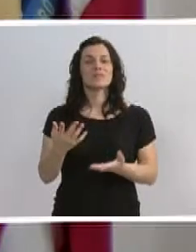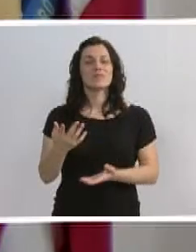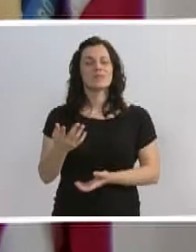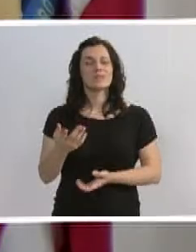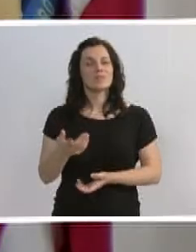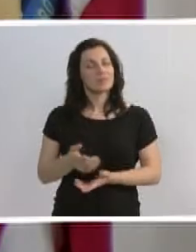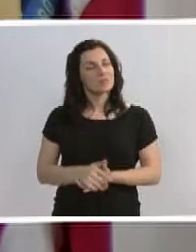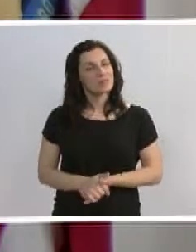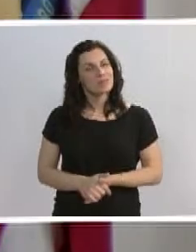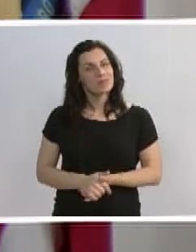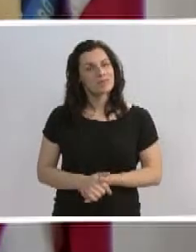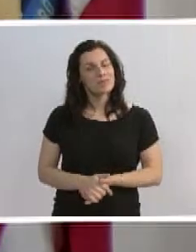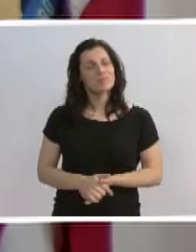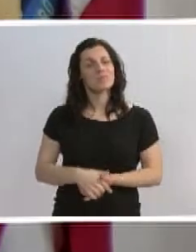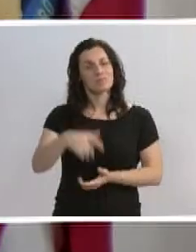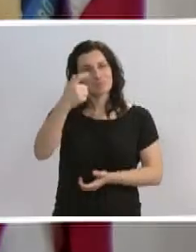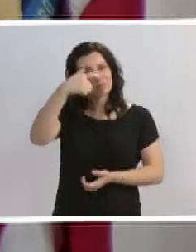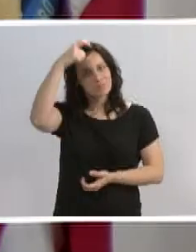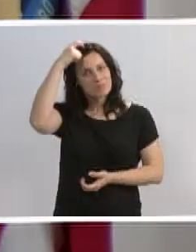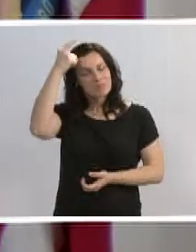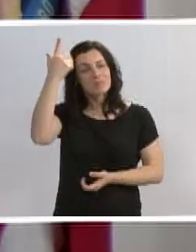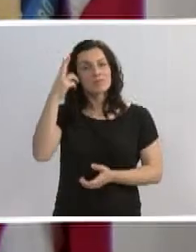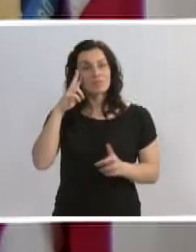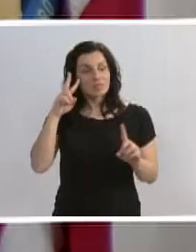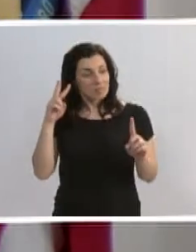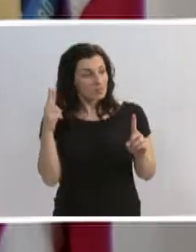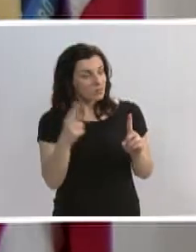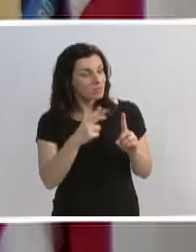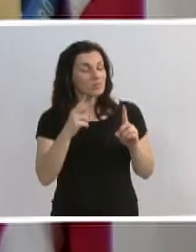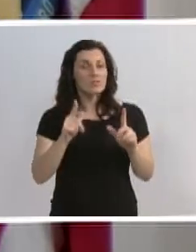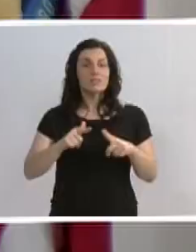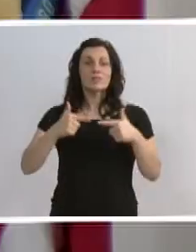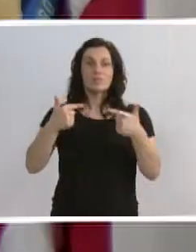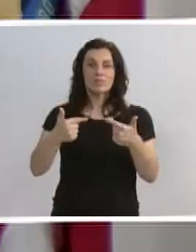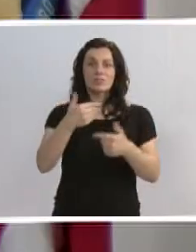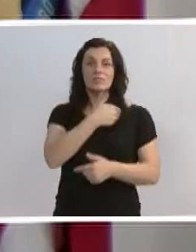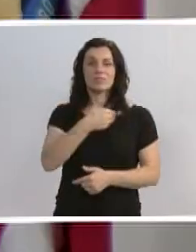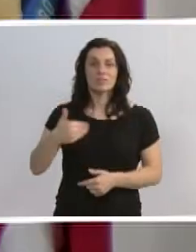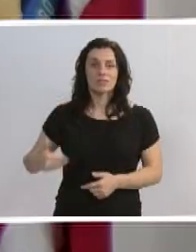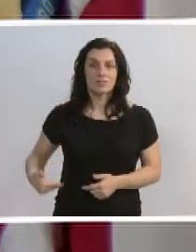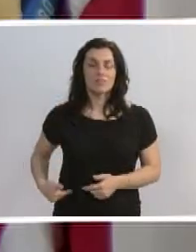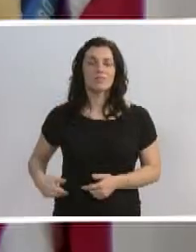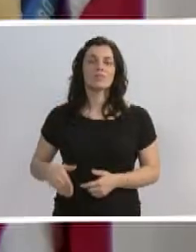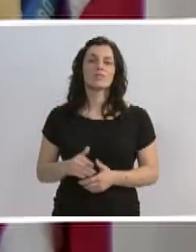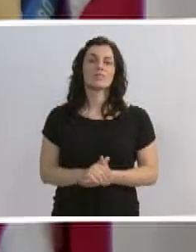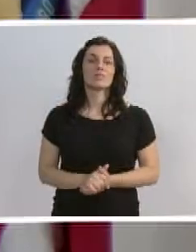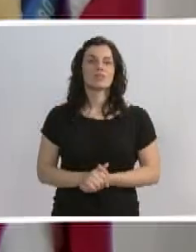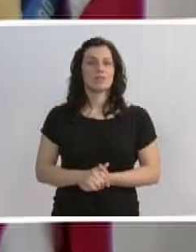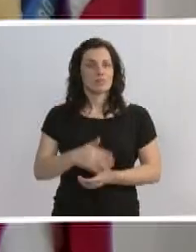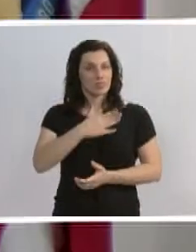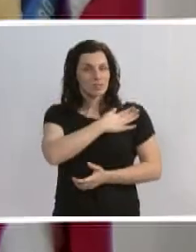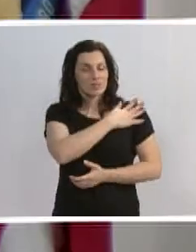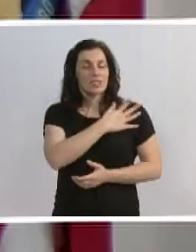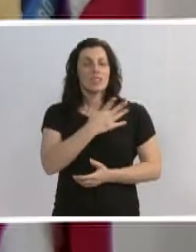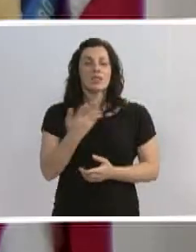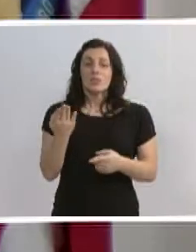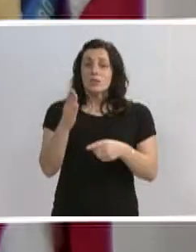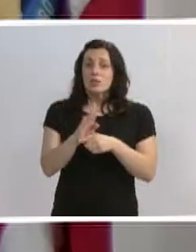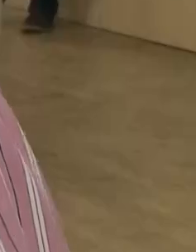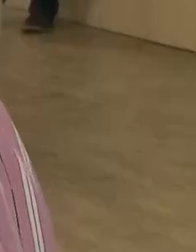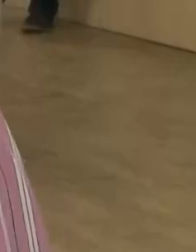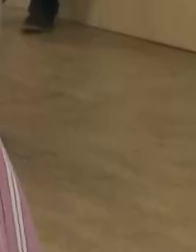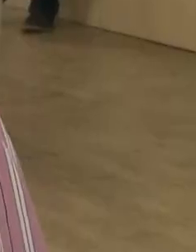Catarina foi destaque na fala do vereador Robinho do Pr que comentou a visita que teve dos representantes das Fundações de